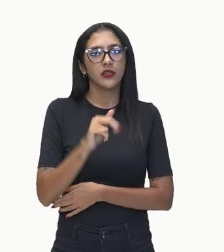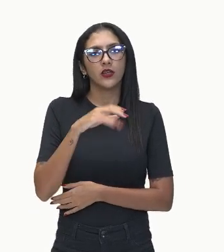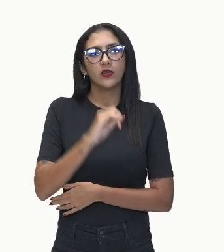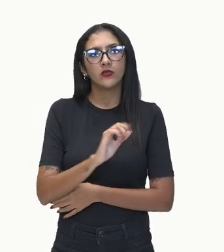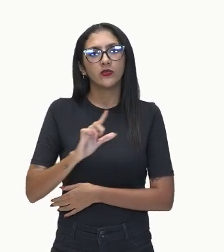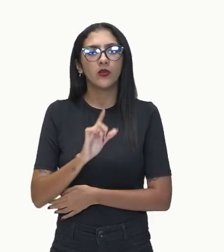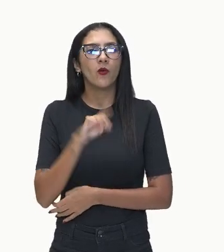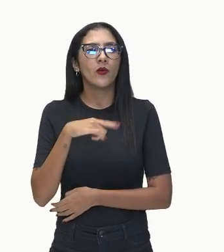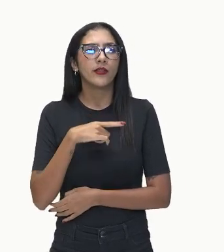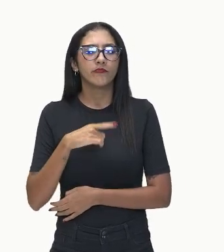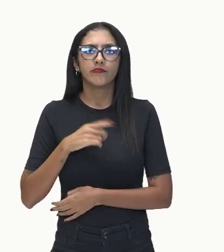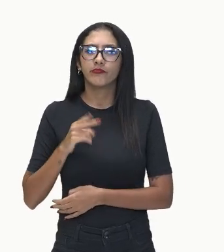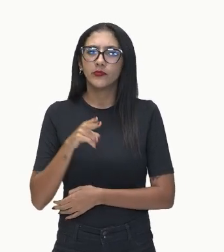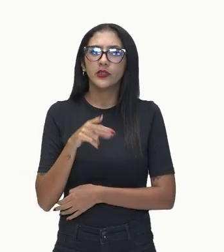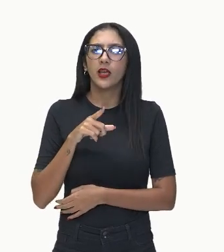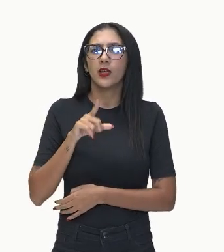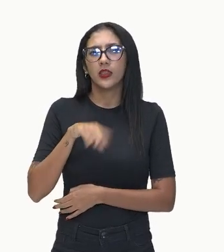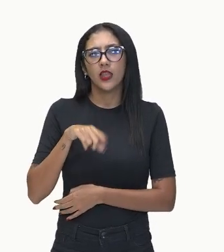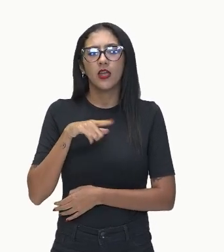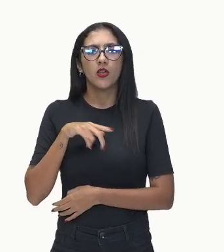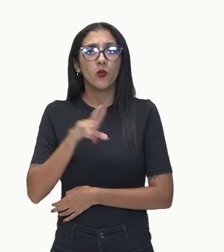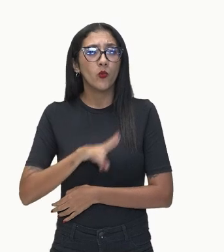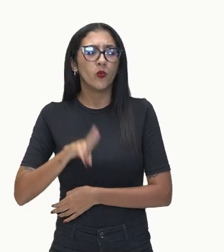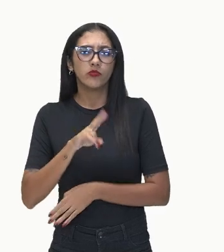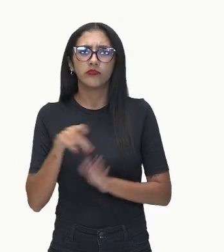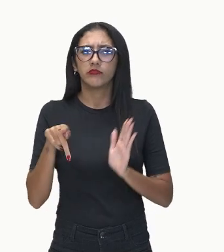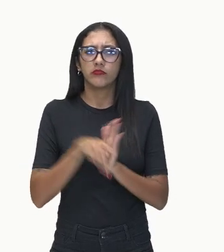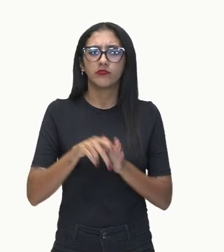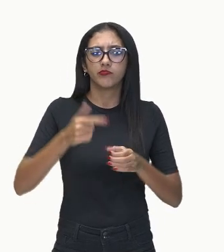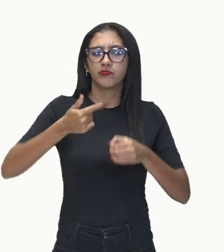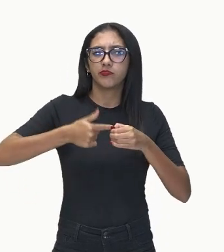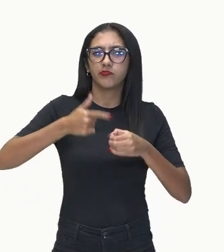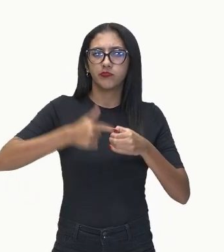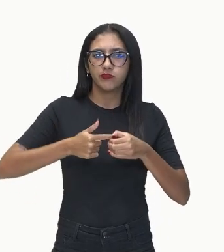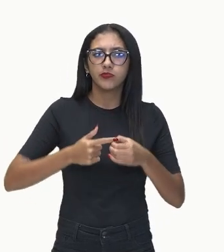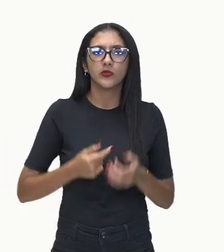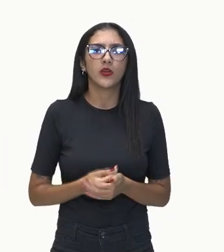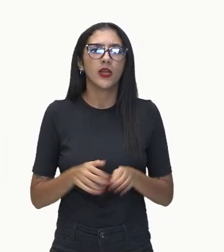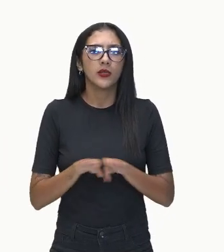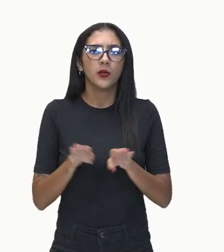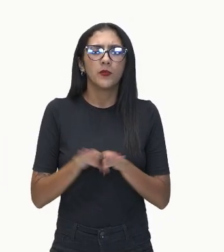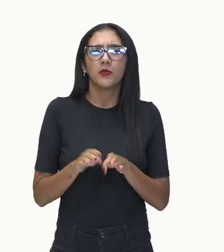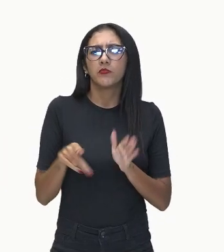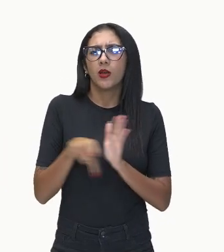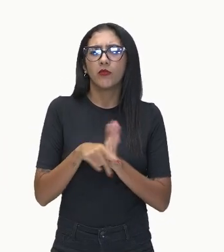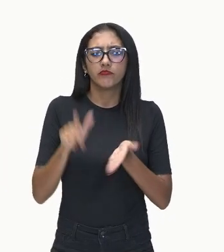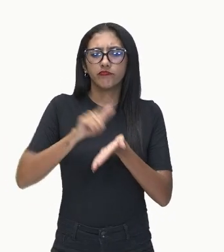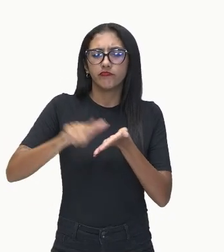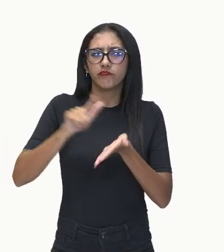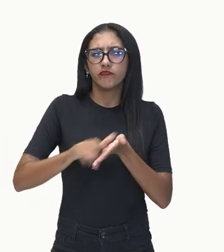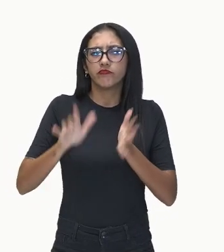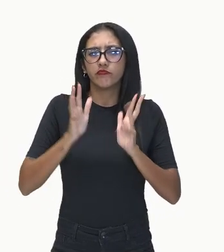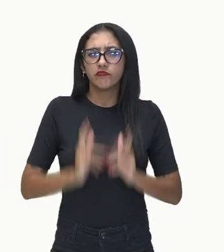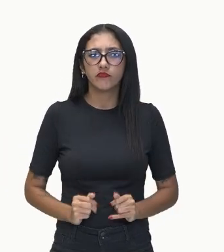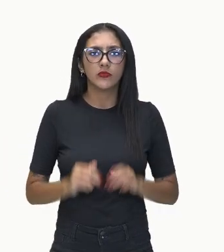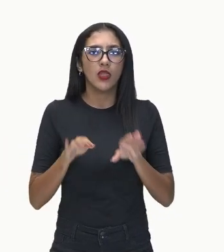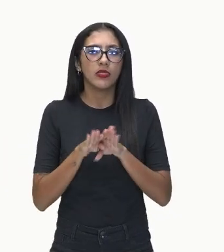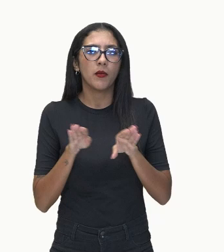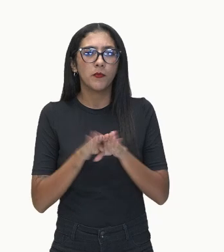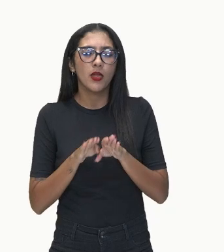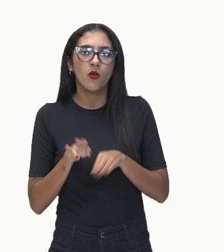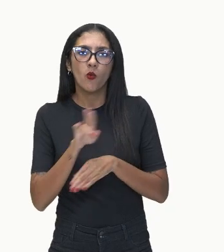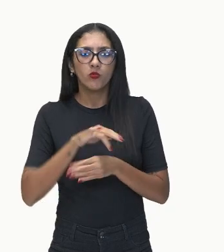é muito utilizado como combustível, como agente de limpeza, como ingrediente das